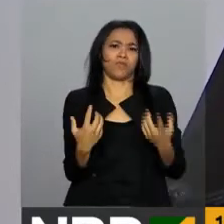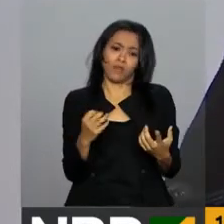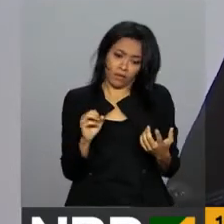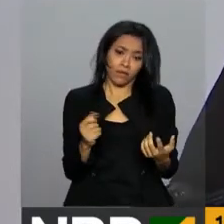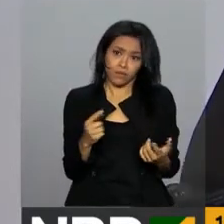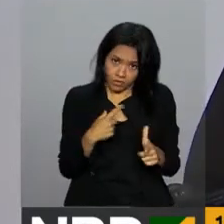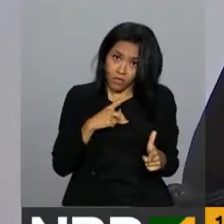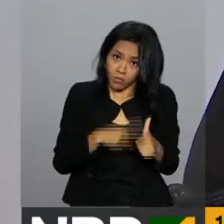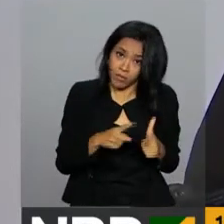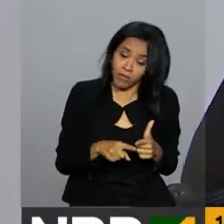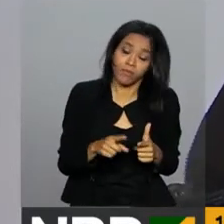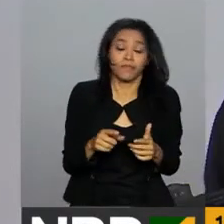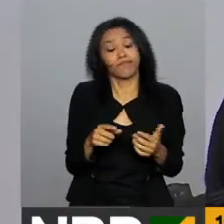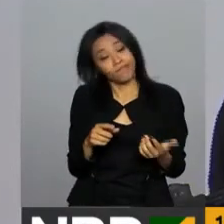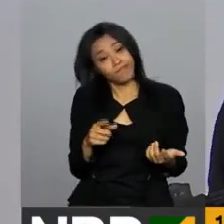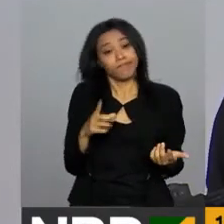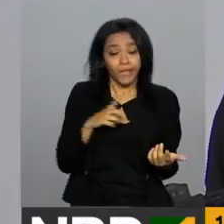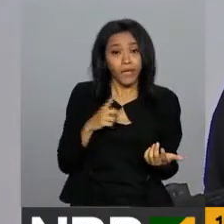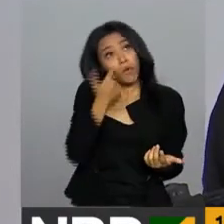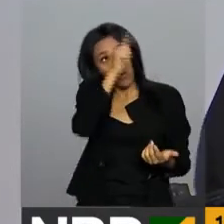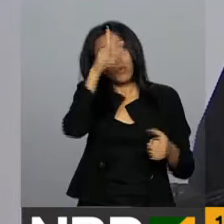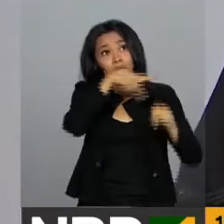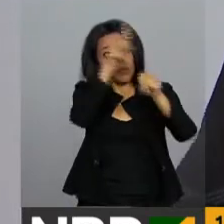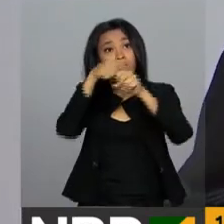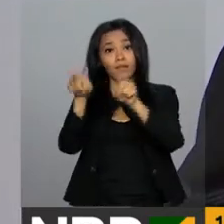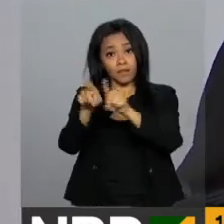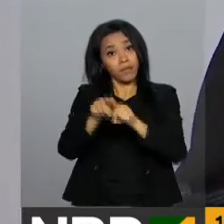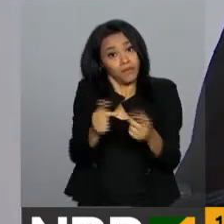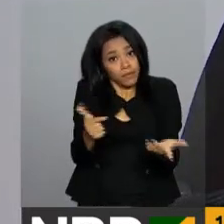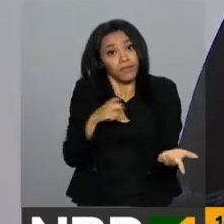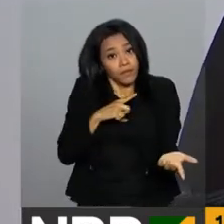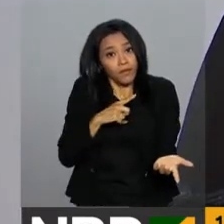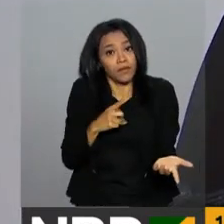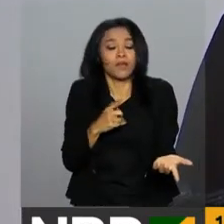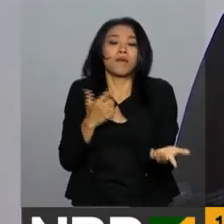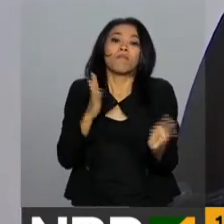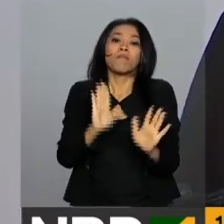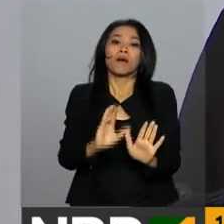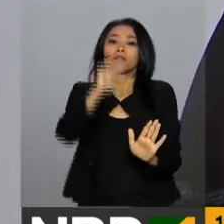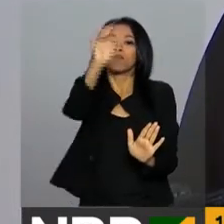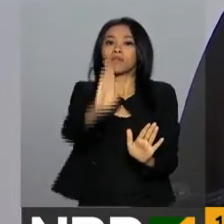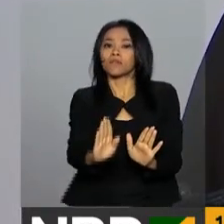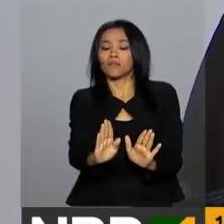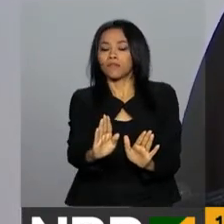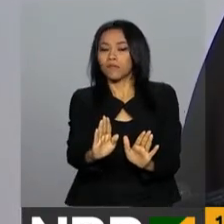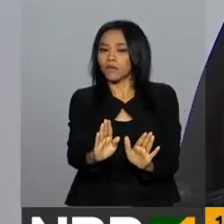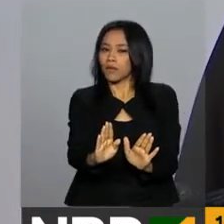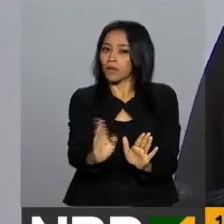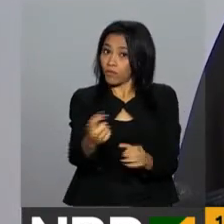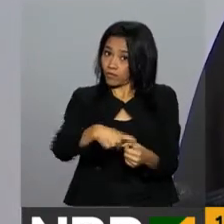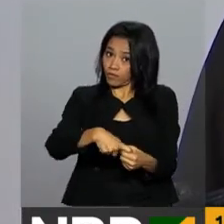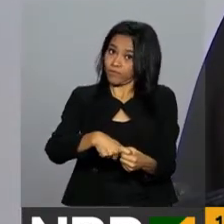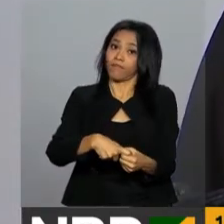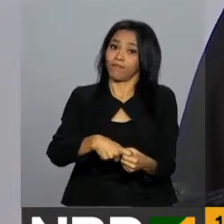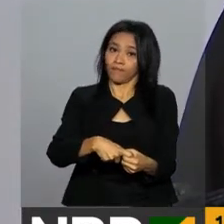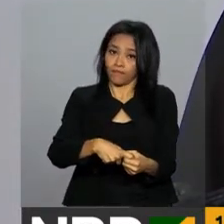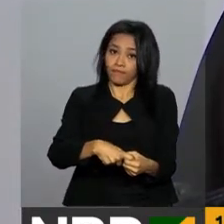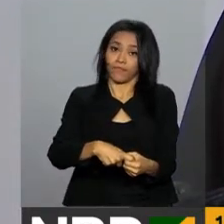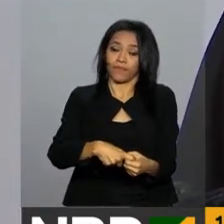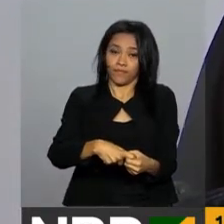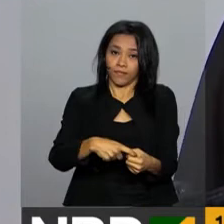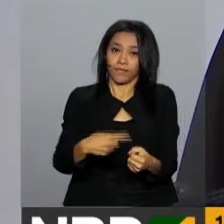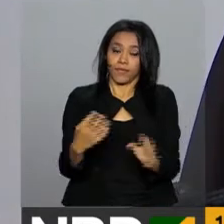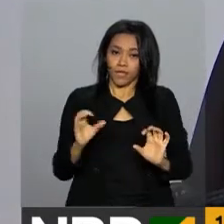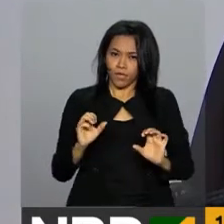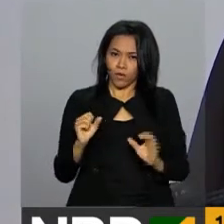dificuldades nós temos outros países têm mas no brasil eu digo assim mas voltou e com o